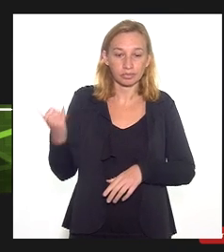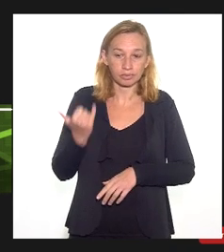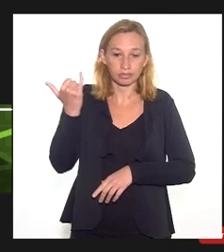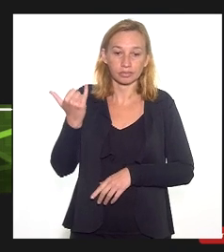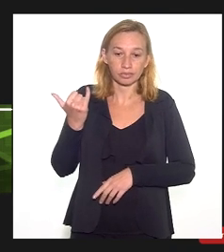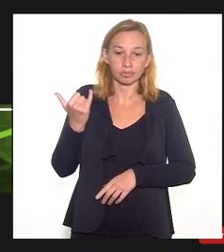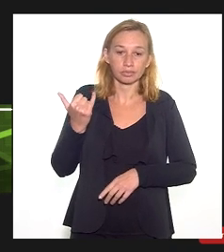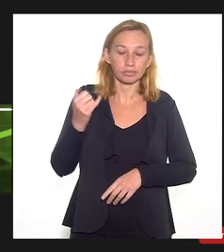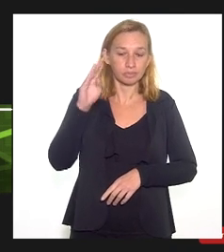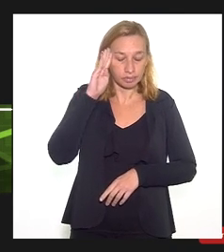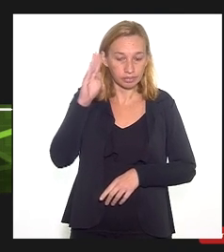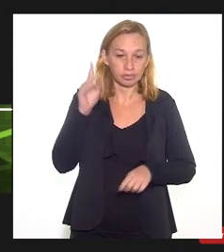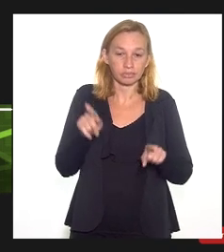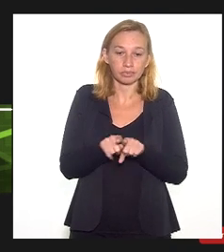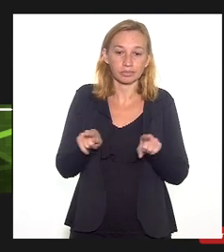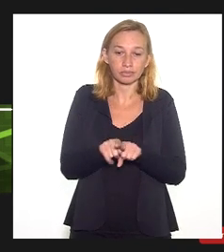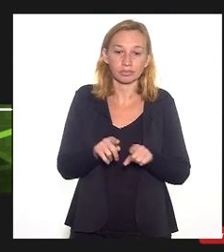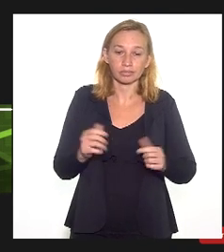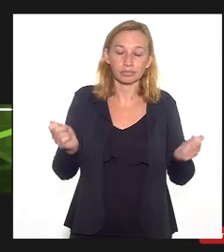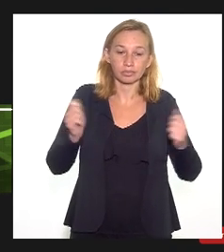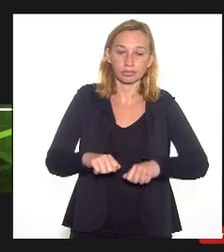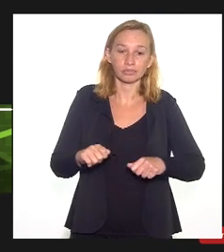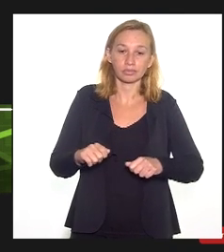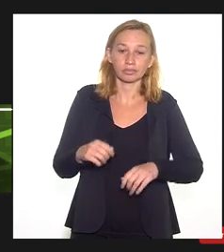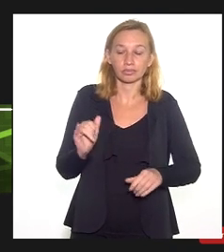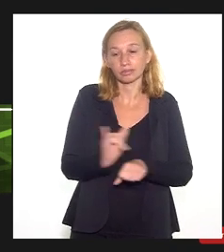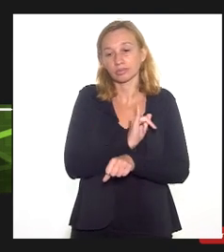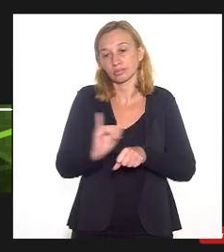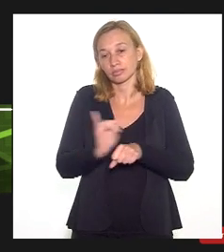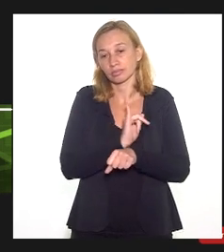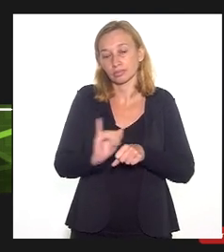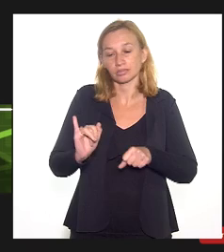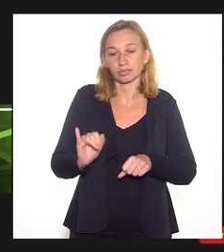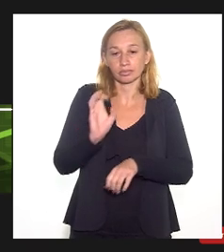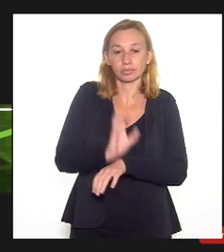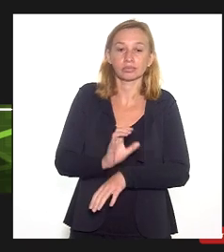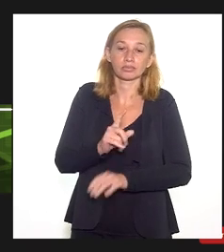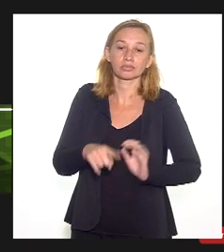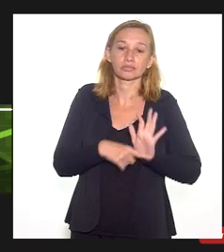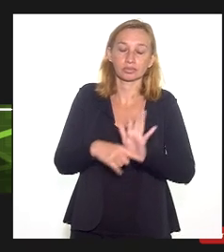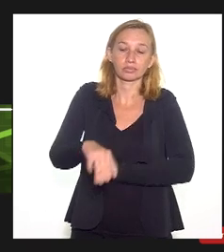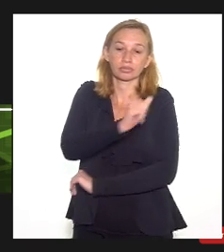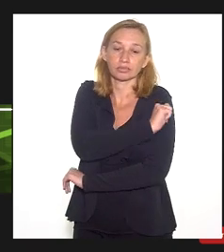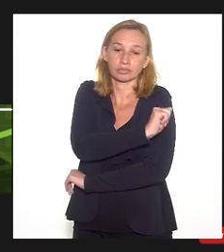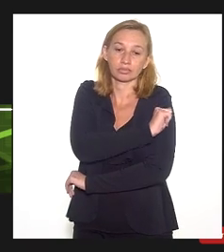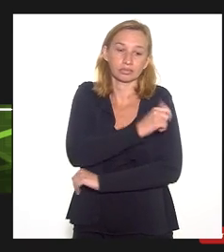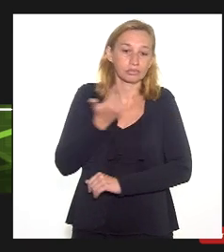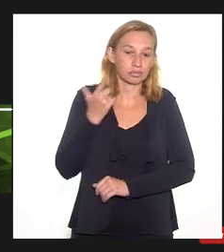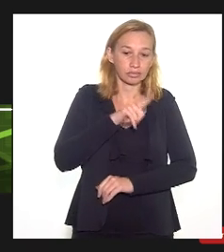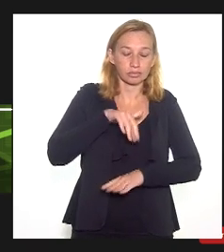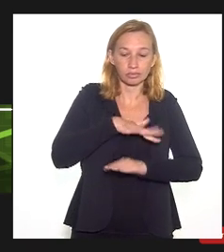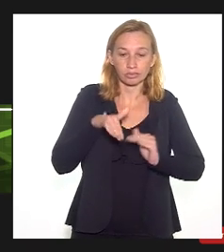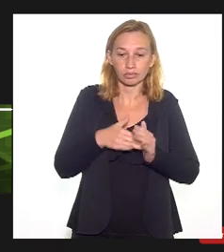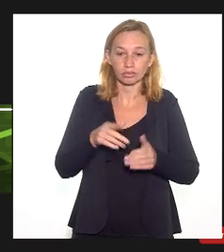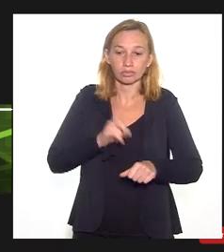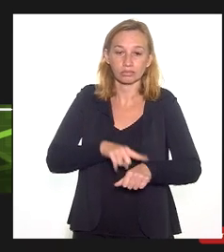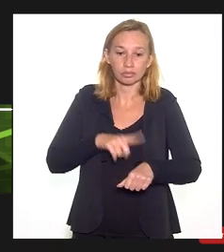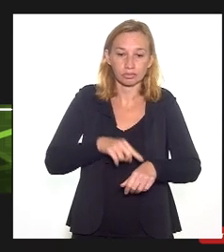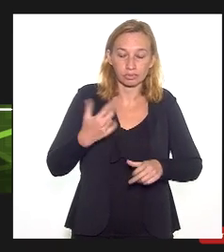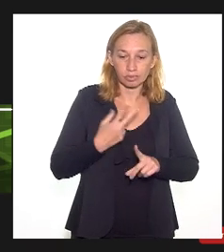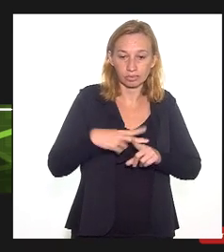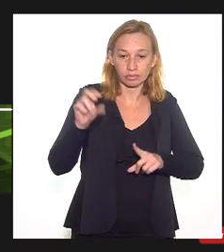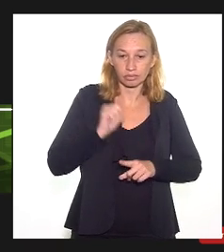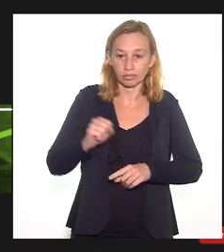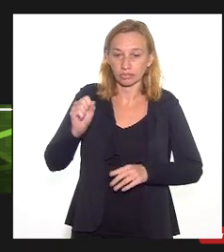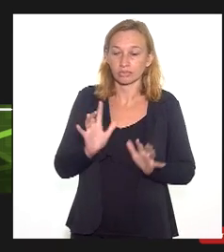mas é fundamental também que tenhamos a capacidade de elaborar um plano estadual de assistência estudantil para atravessar todo esse momento com maior tranquilidade